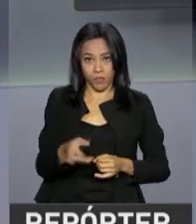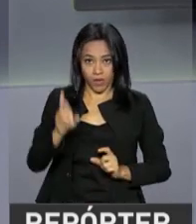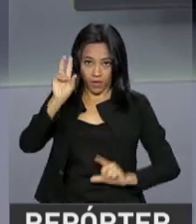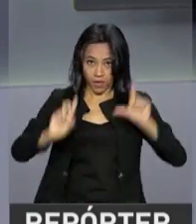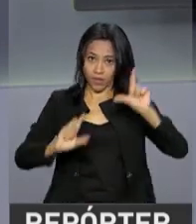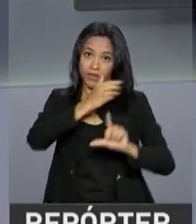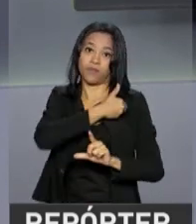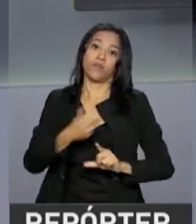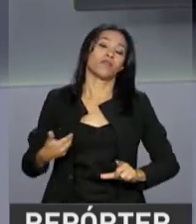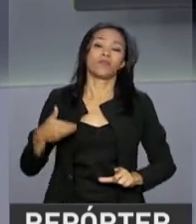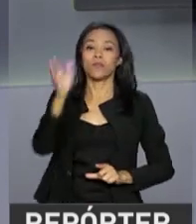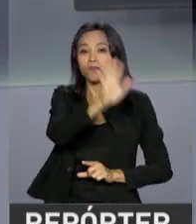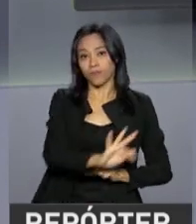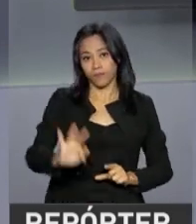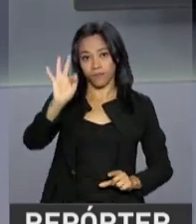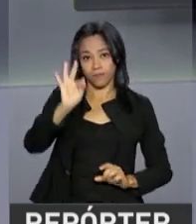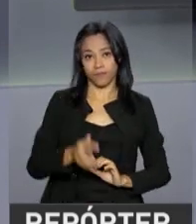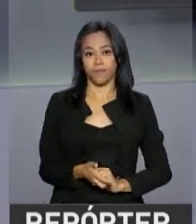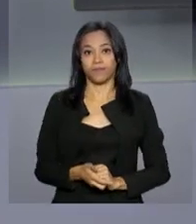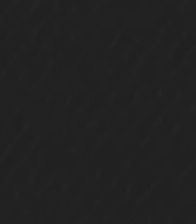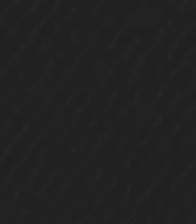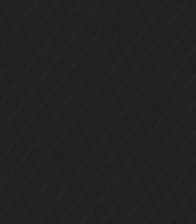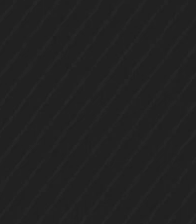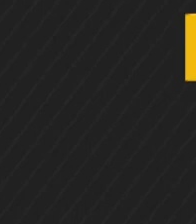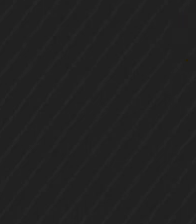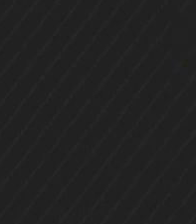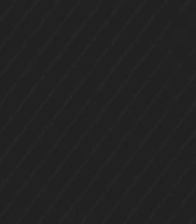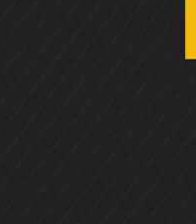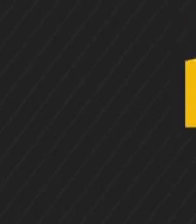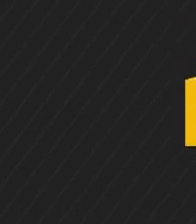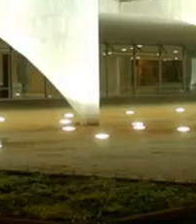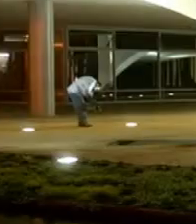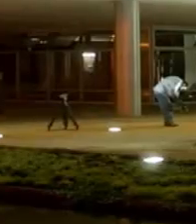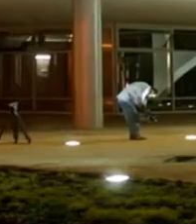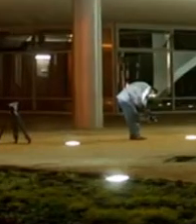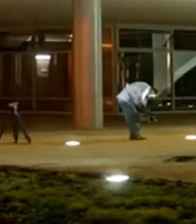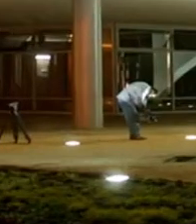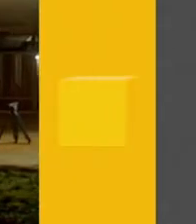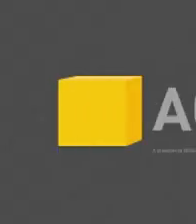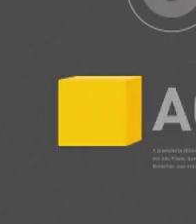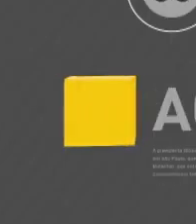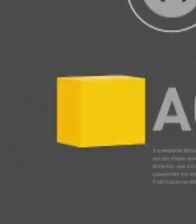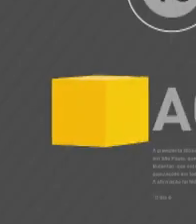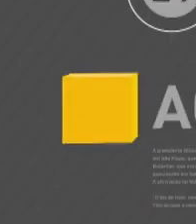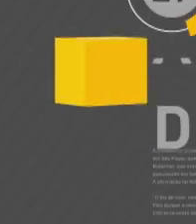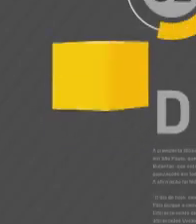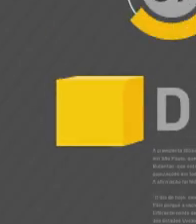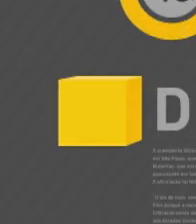NBR, a TV do Governo Federal.